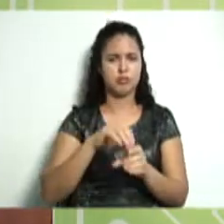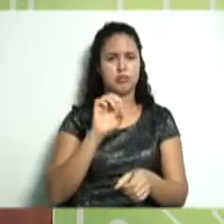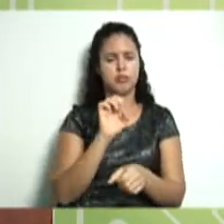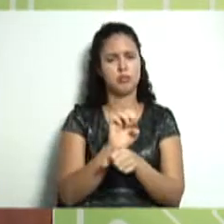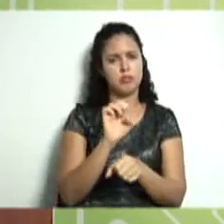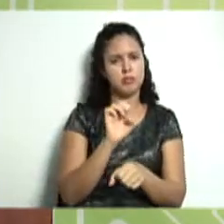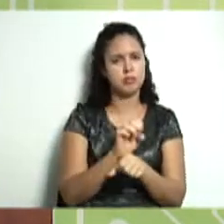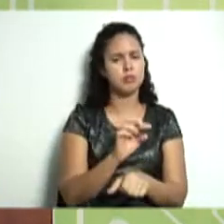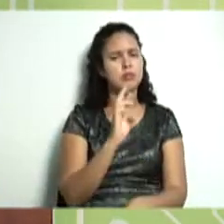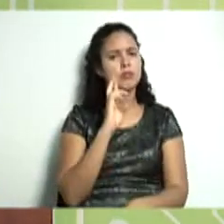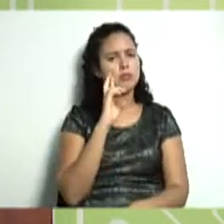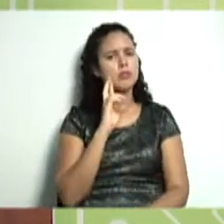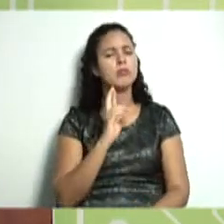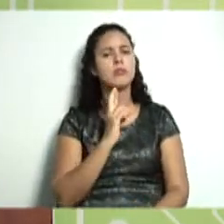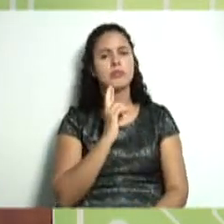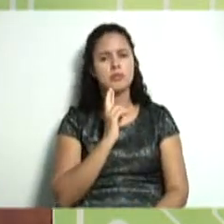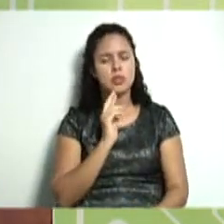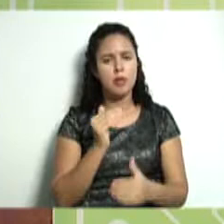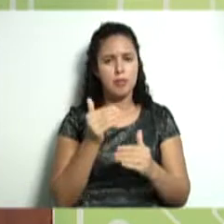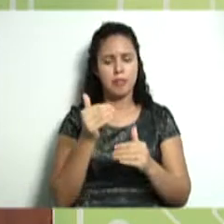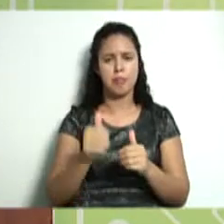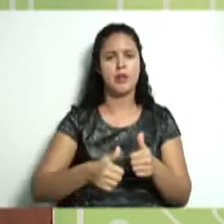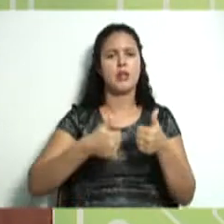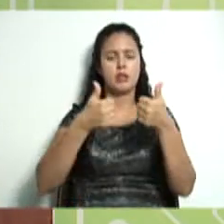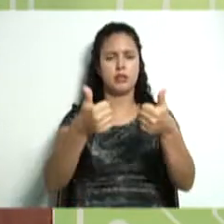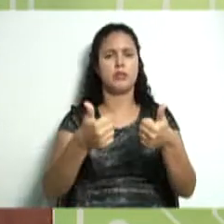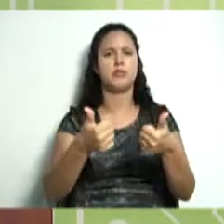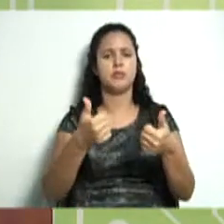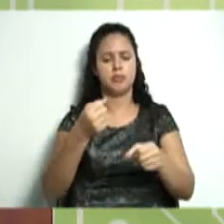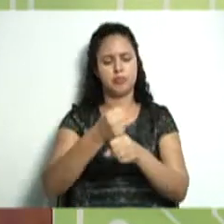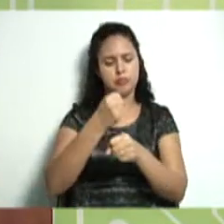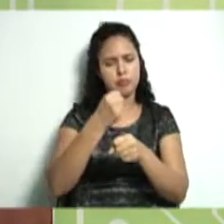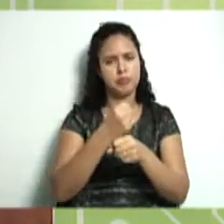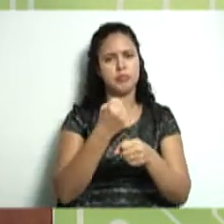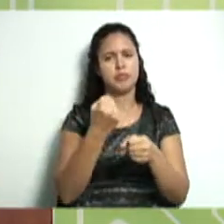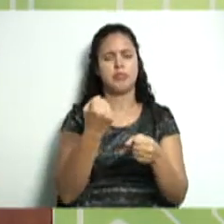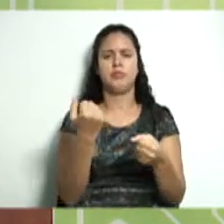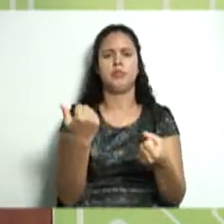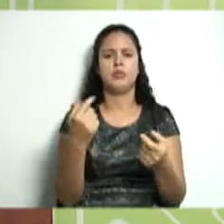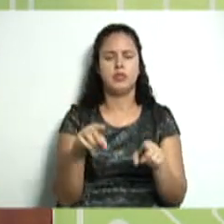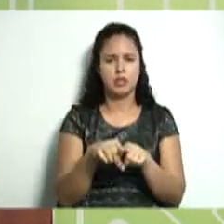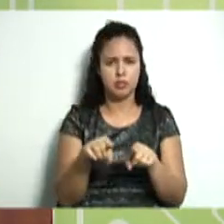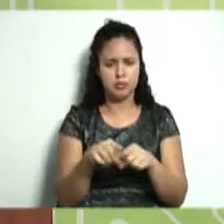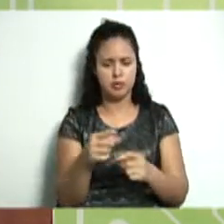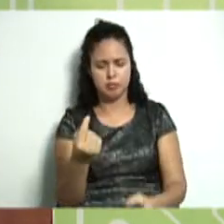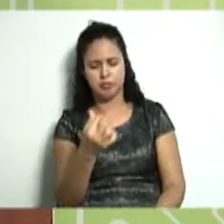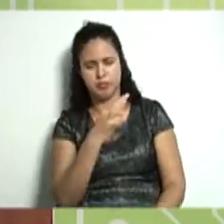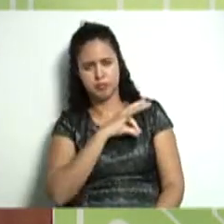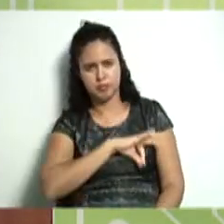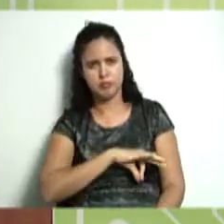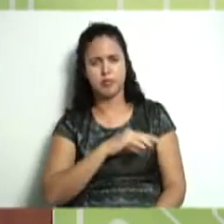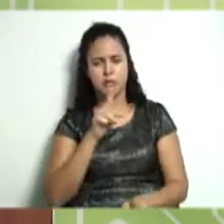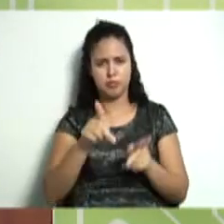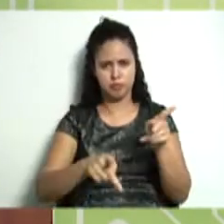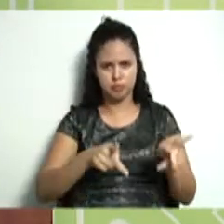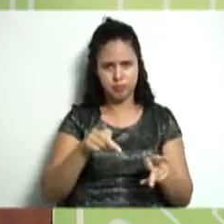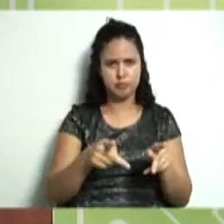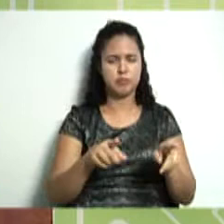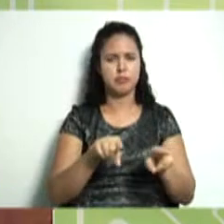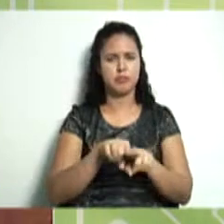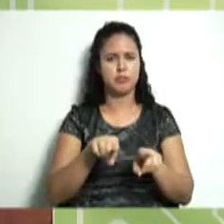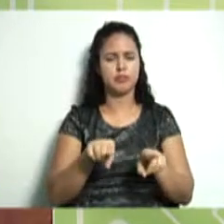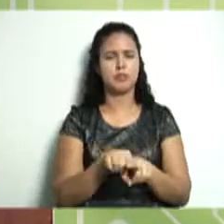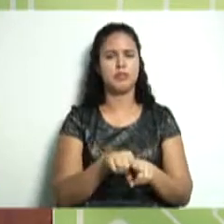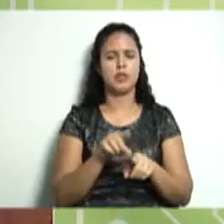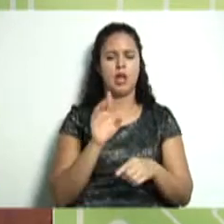das cooperativas, a gente melhora a produção, melhora a renda da população, melhora o emprego também para